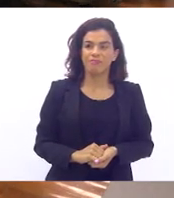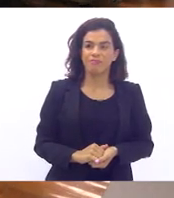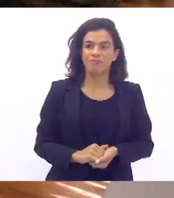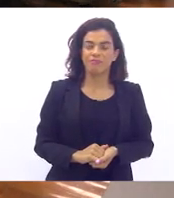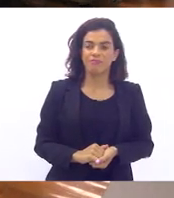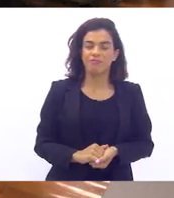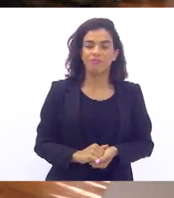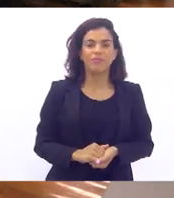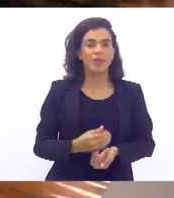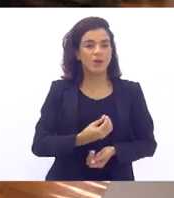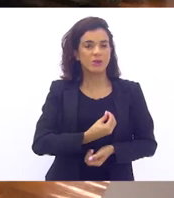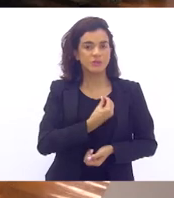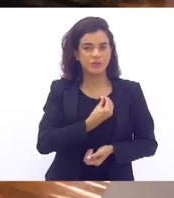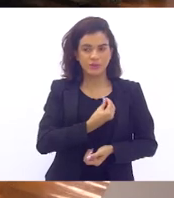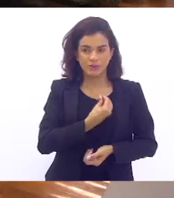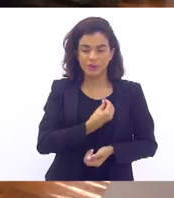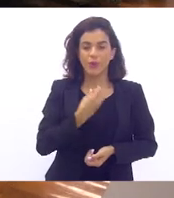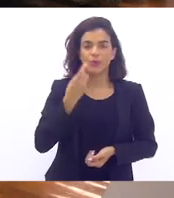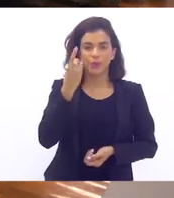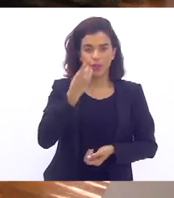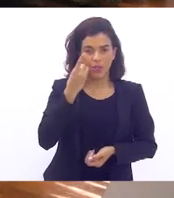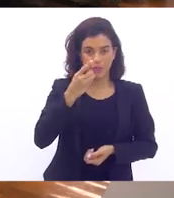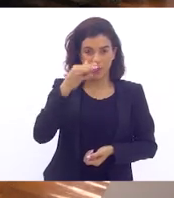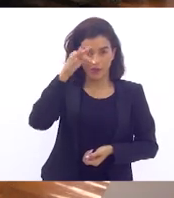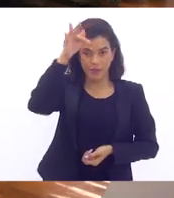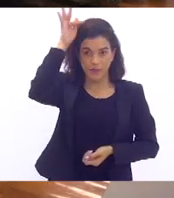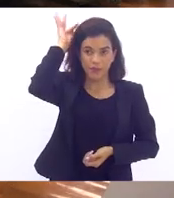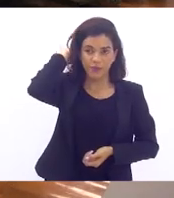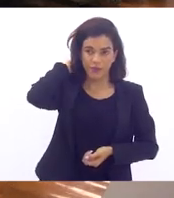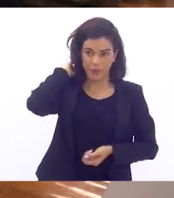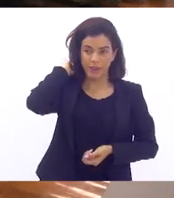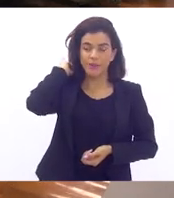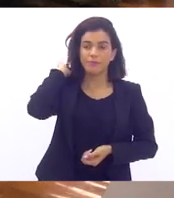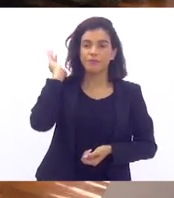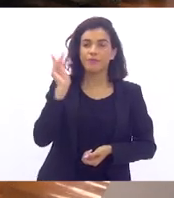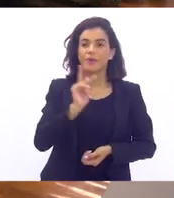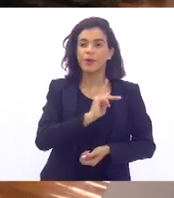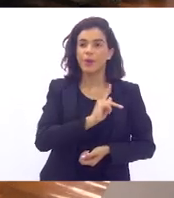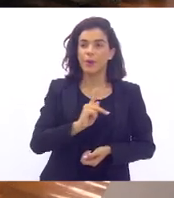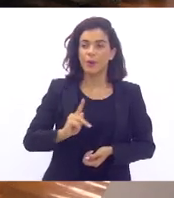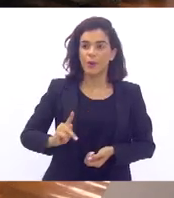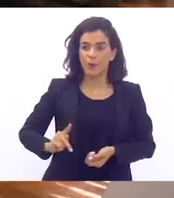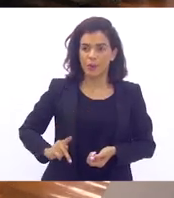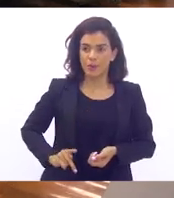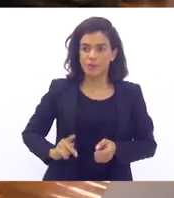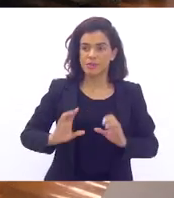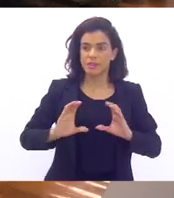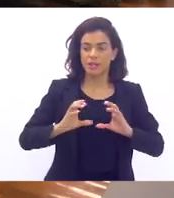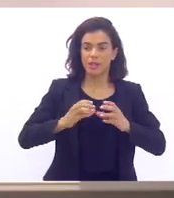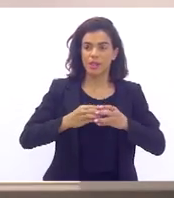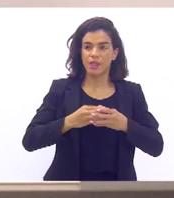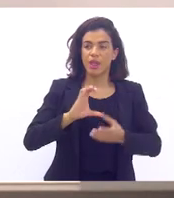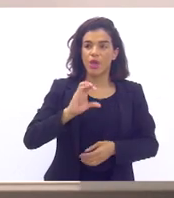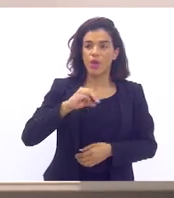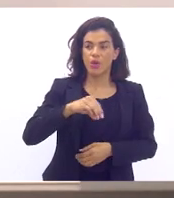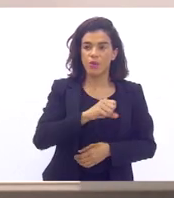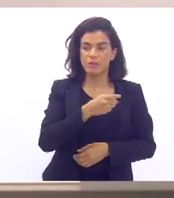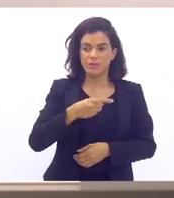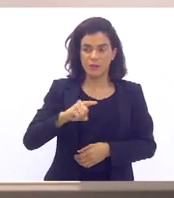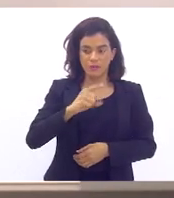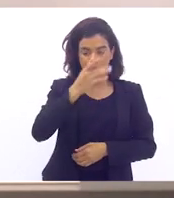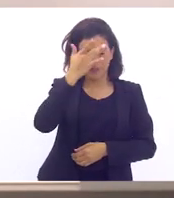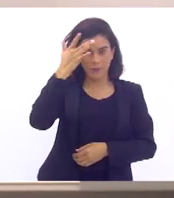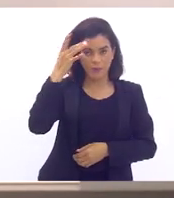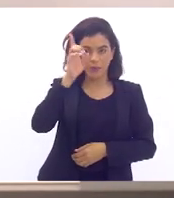já estão comigo o deputado Fred Pacheco que é o presidente da Comissão permanente de pessoas com